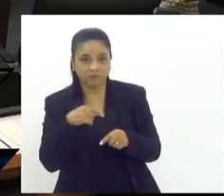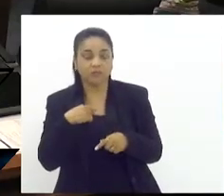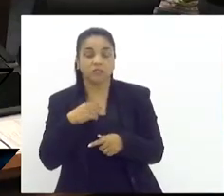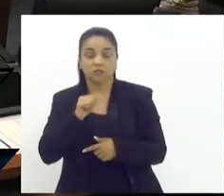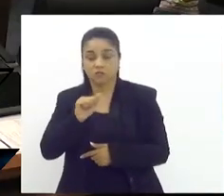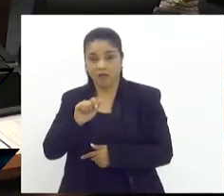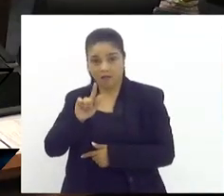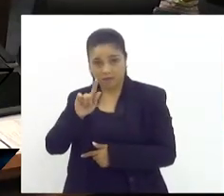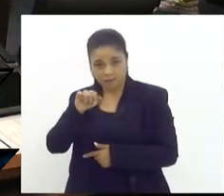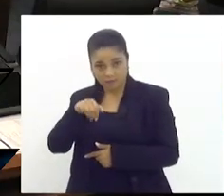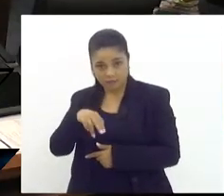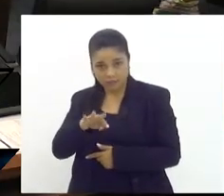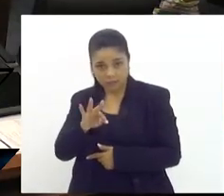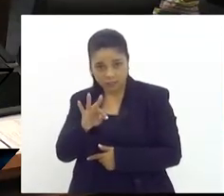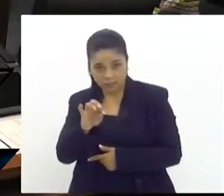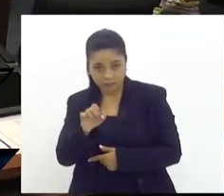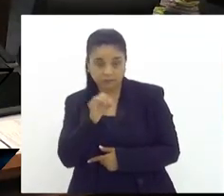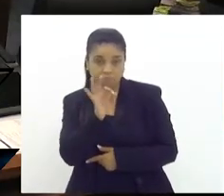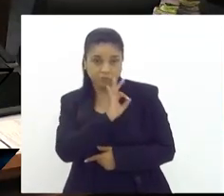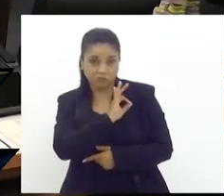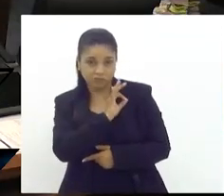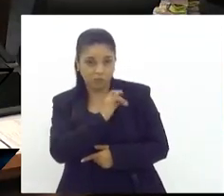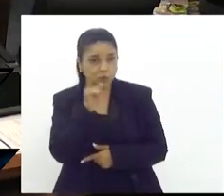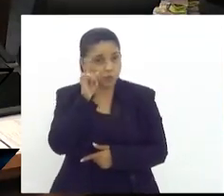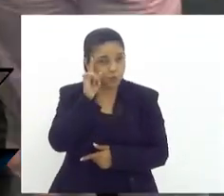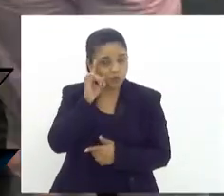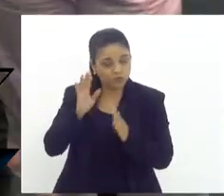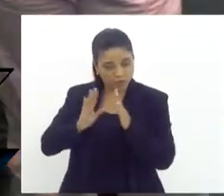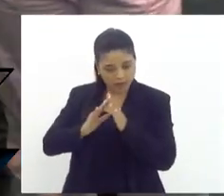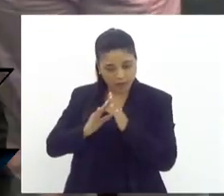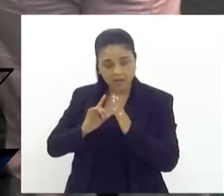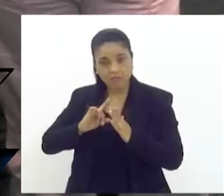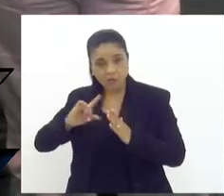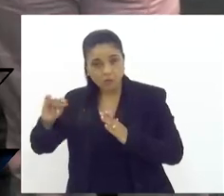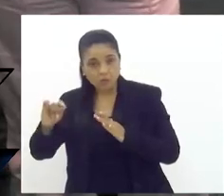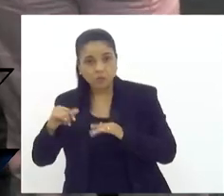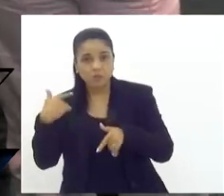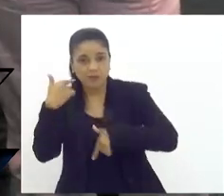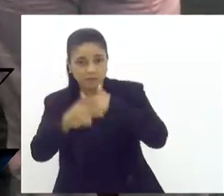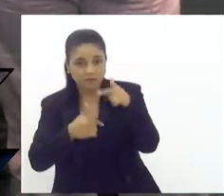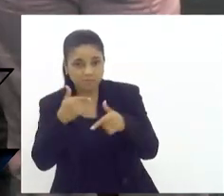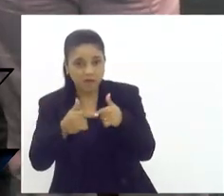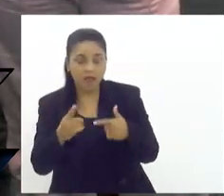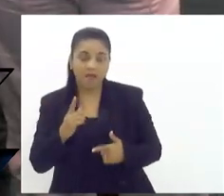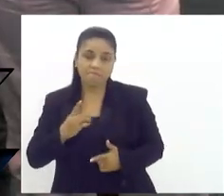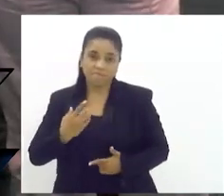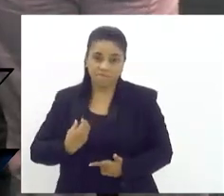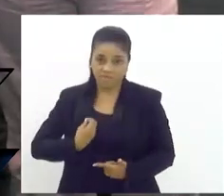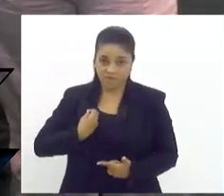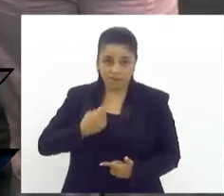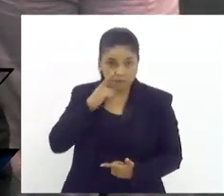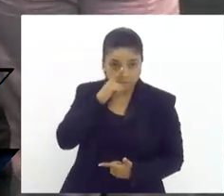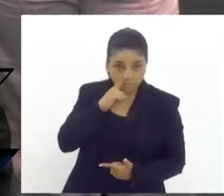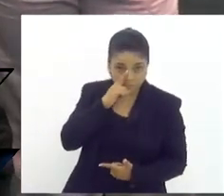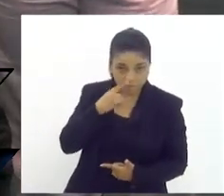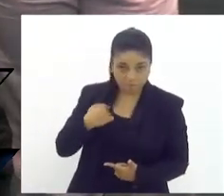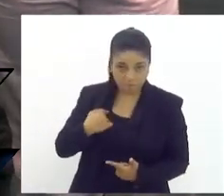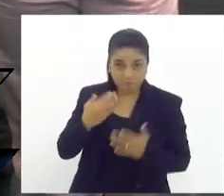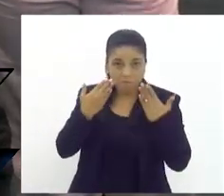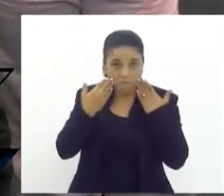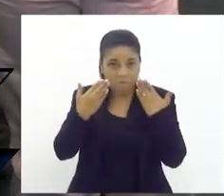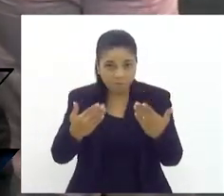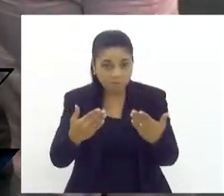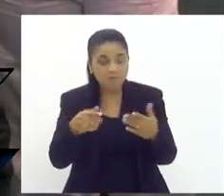saem de casa todos os dias colocando a sua vida em risco terão agora apoio jurídico para